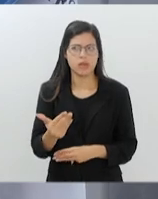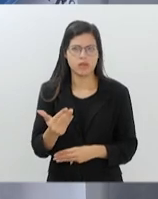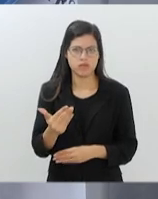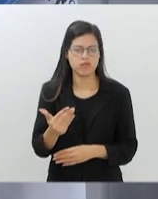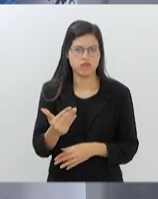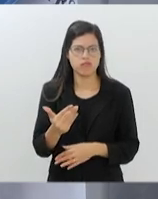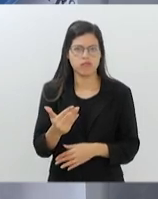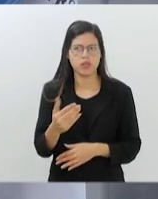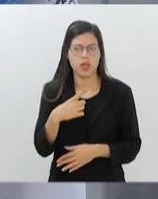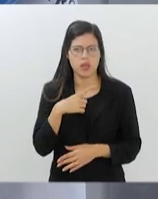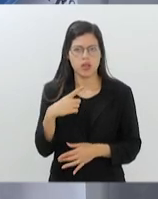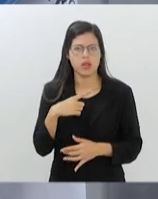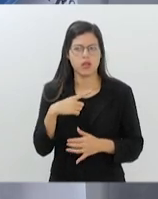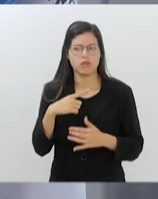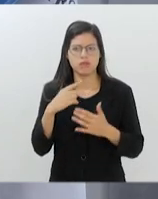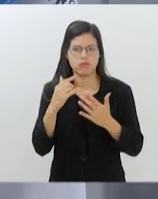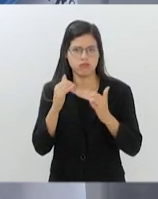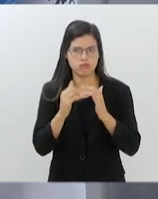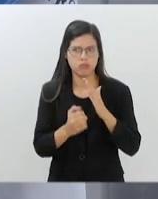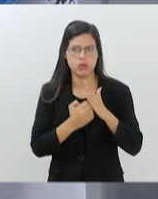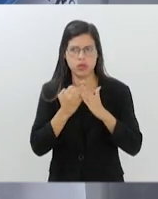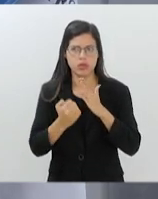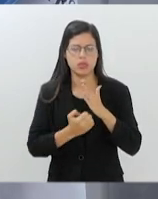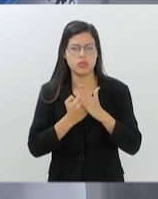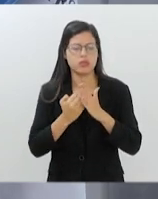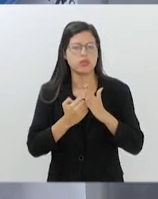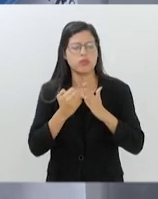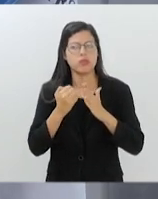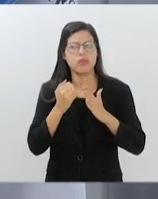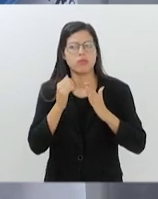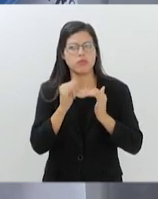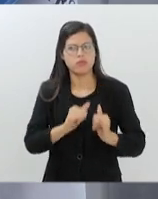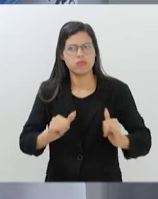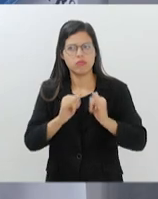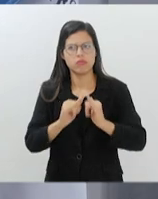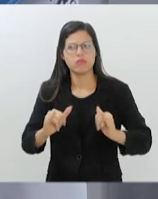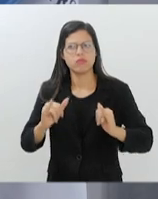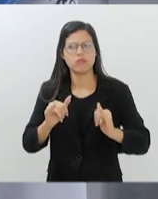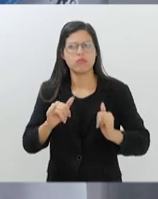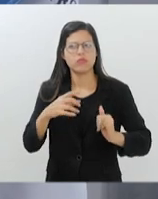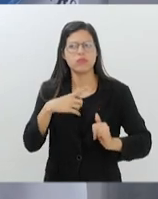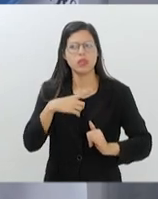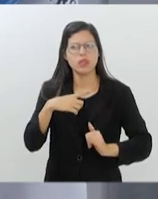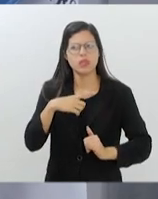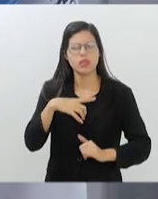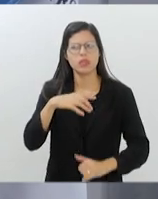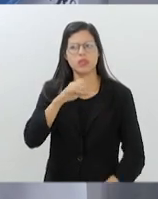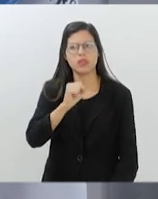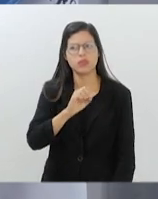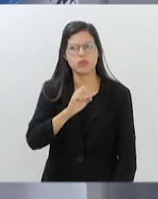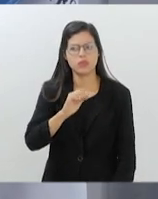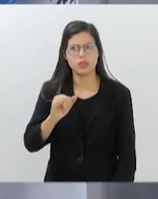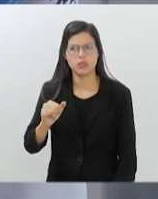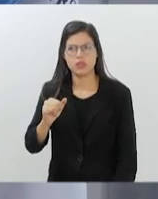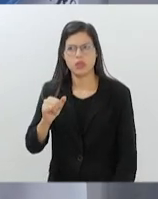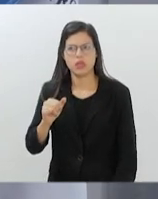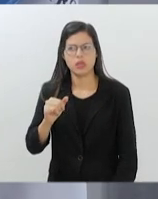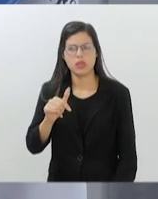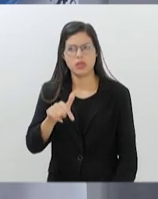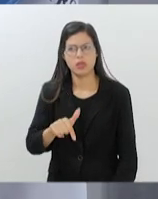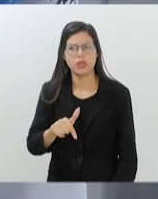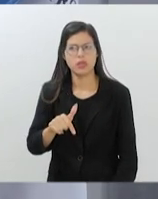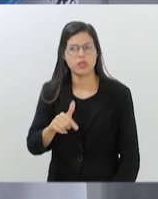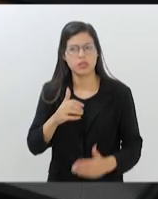eh para casa civil PED para casa civil o senhor tem o sei dessas das secretarias solicitando essas